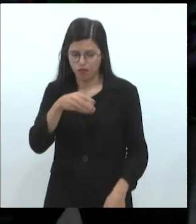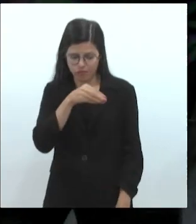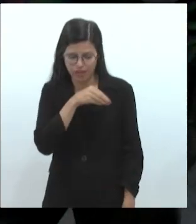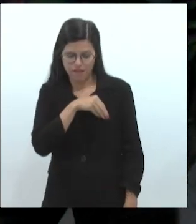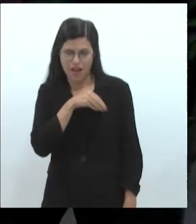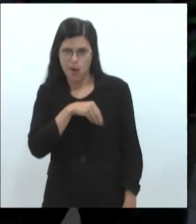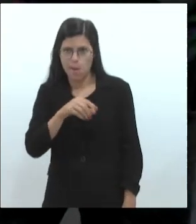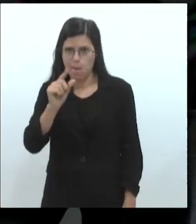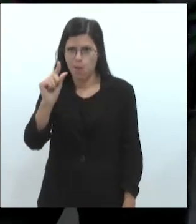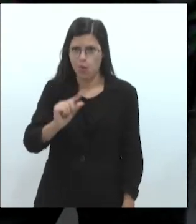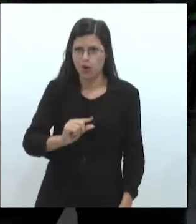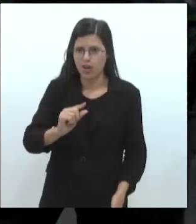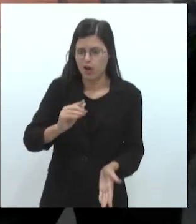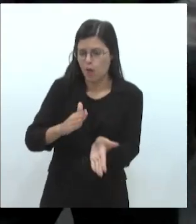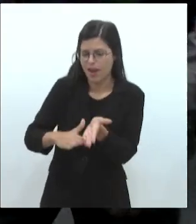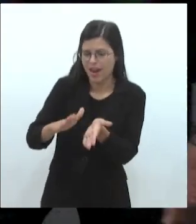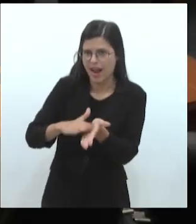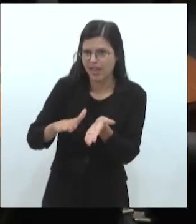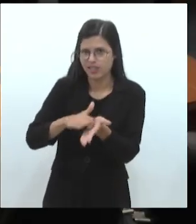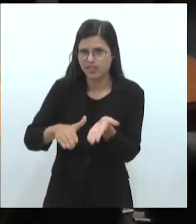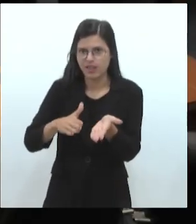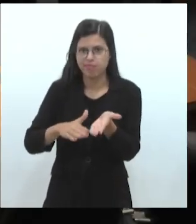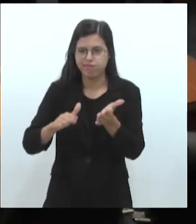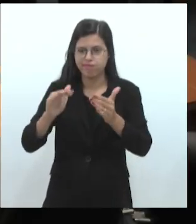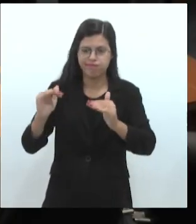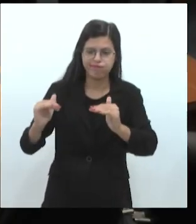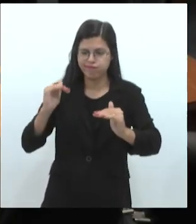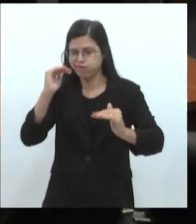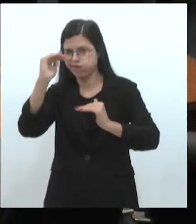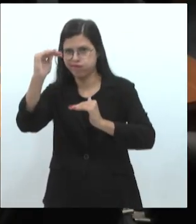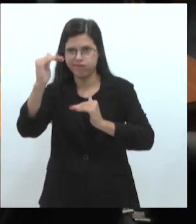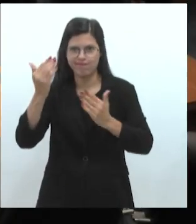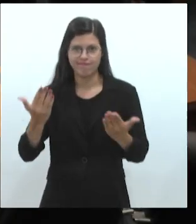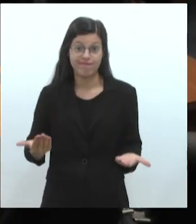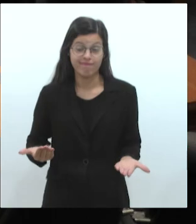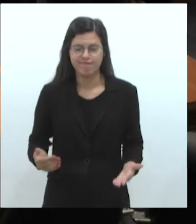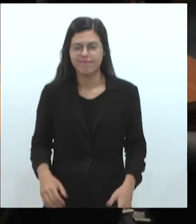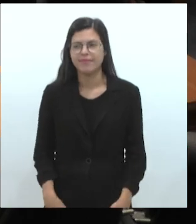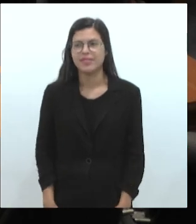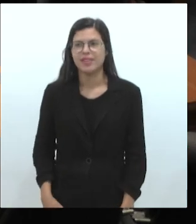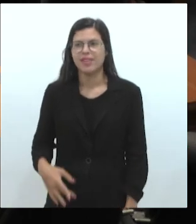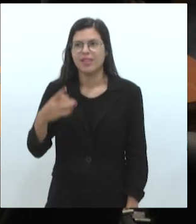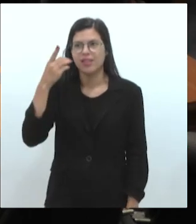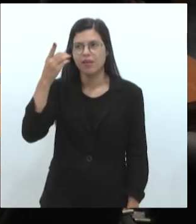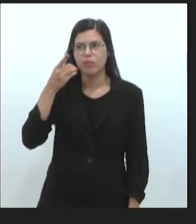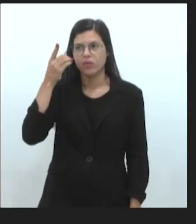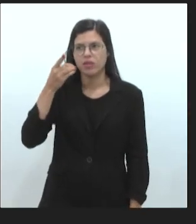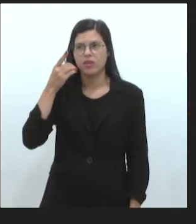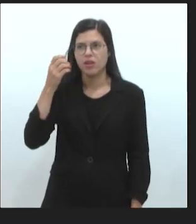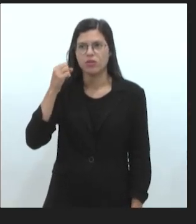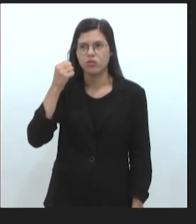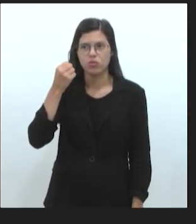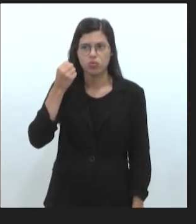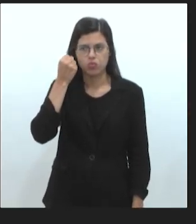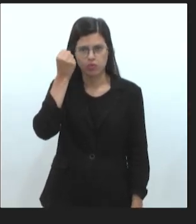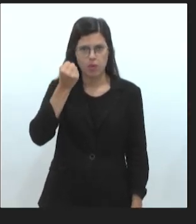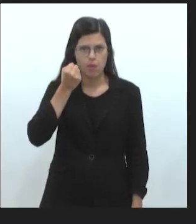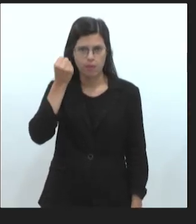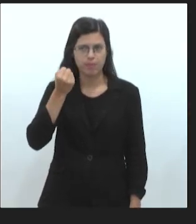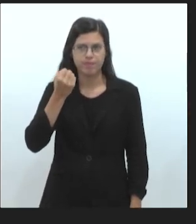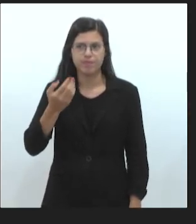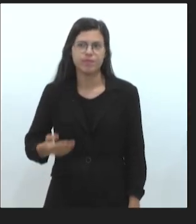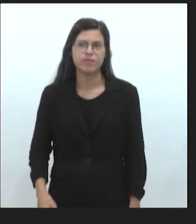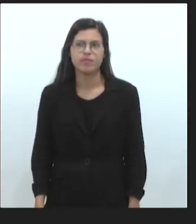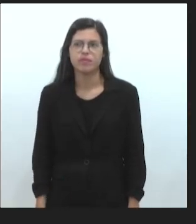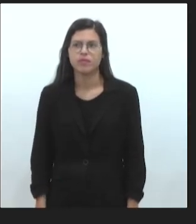círculo. Deputada, presidente, Deputado Samuel Malafaia. eu quero parabenizar também o deputado